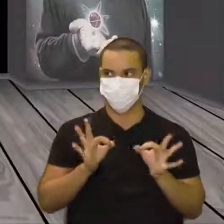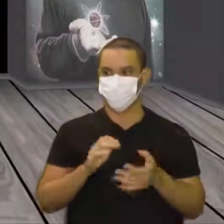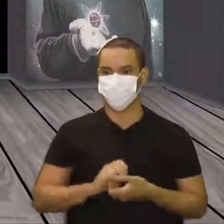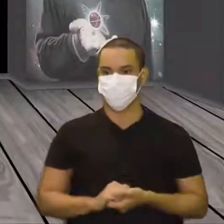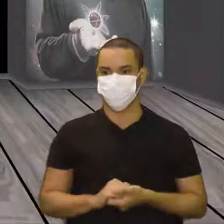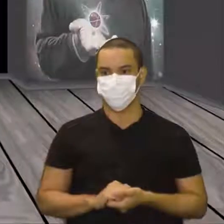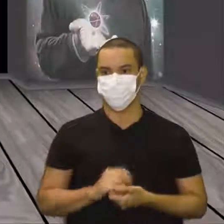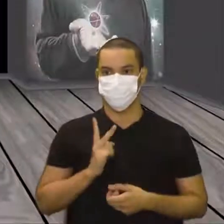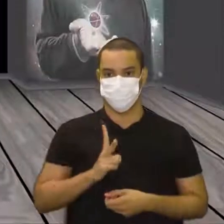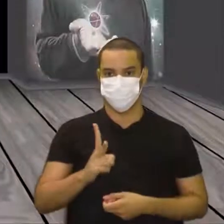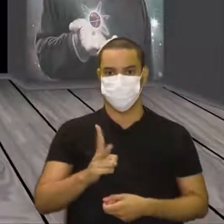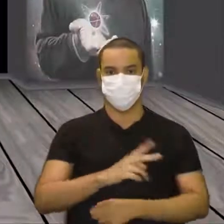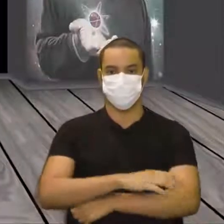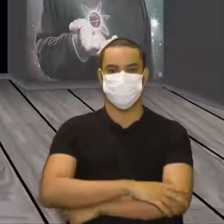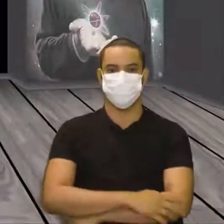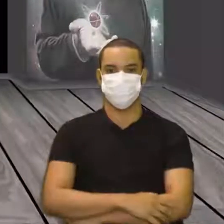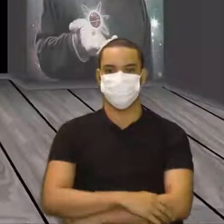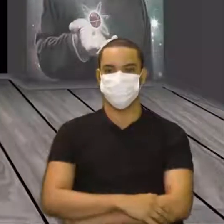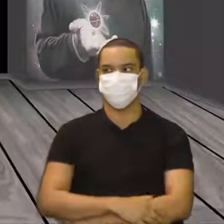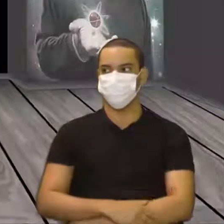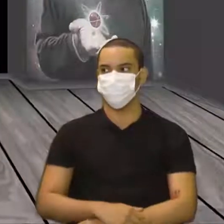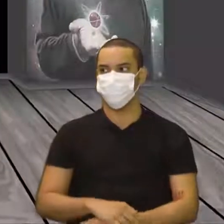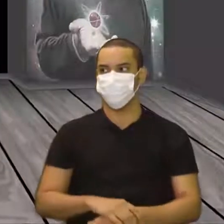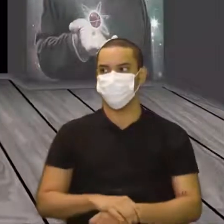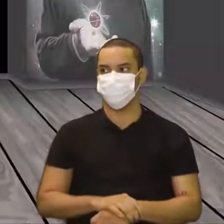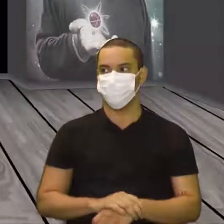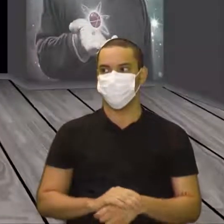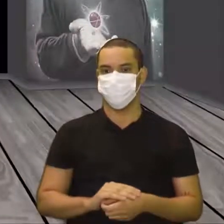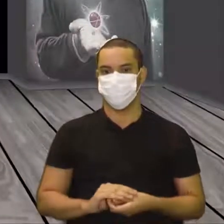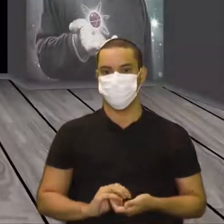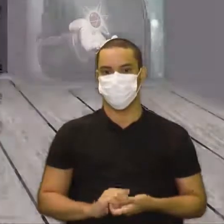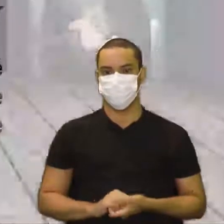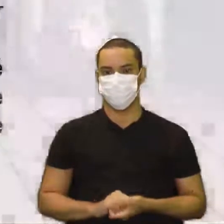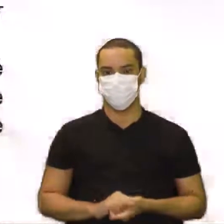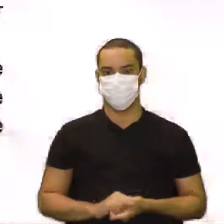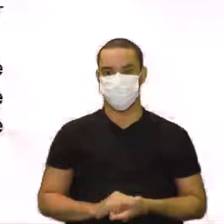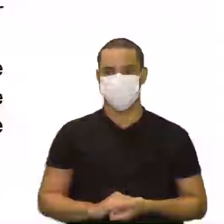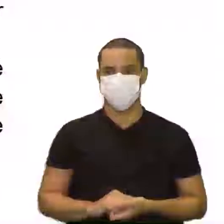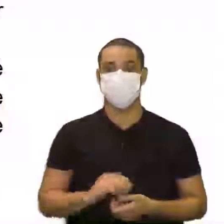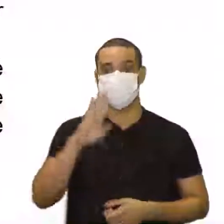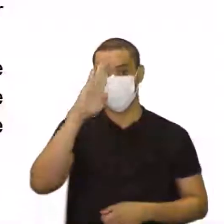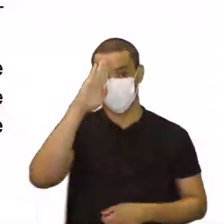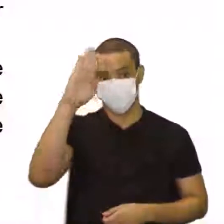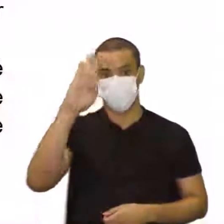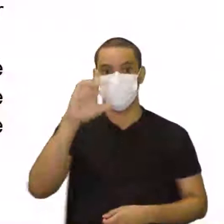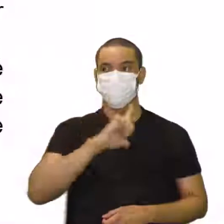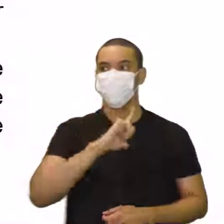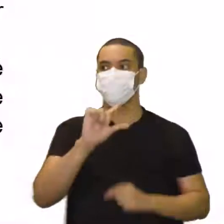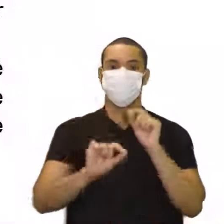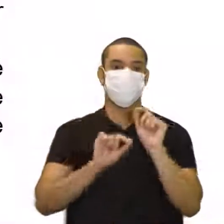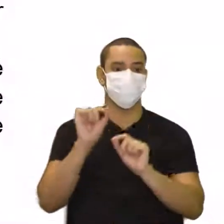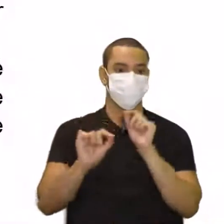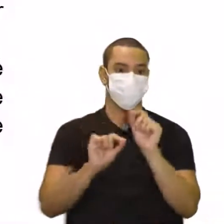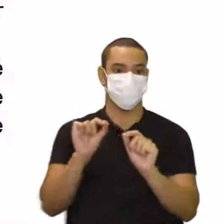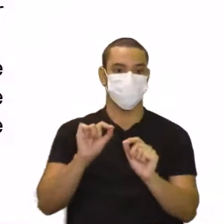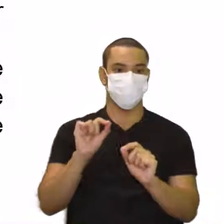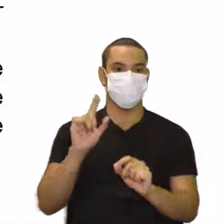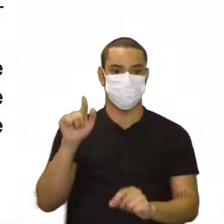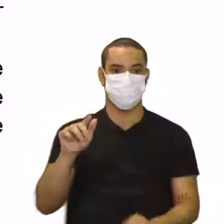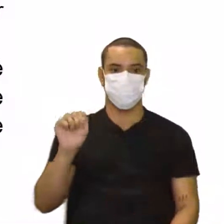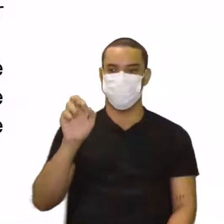Vamos continuar, olha só. E lá, pessoal, como os principais componentes, o que nós temos mais? A